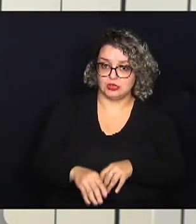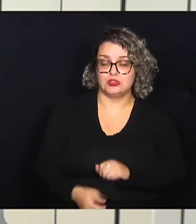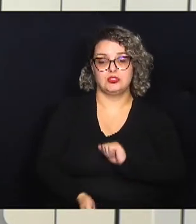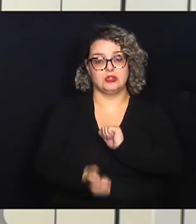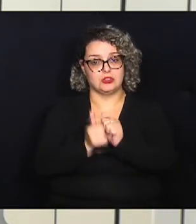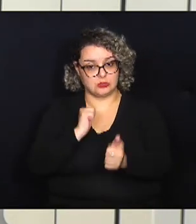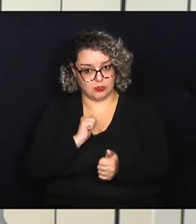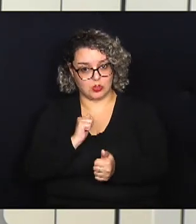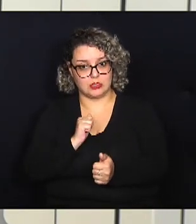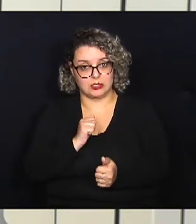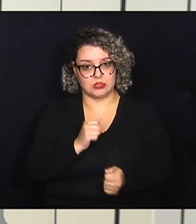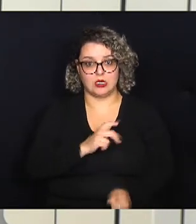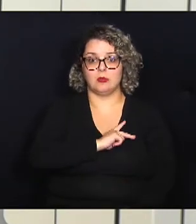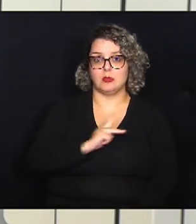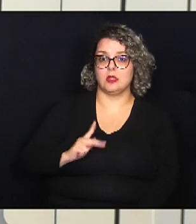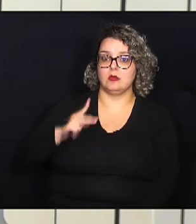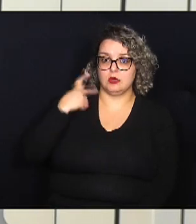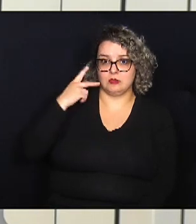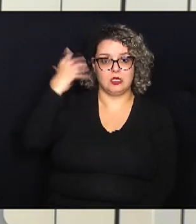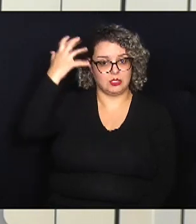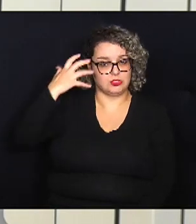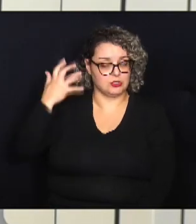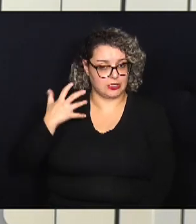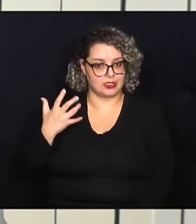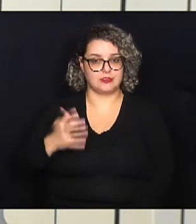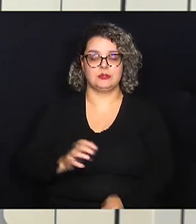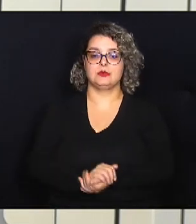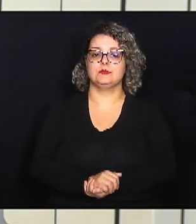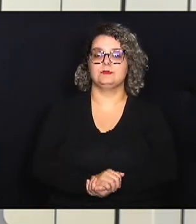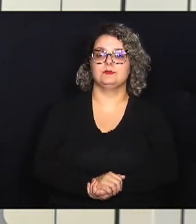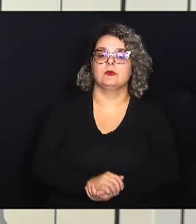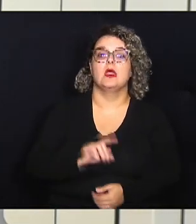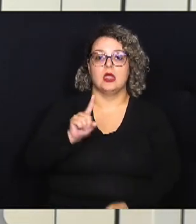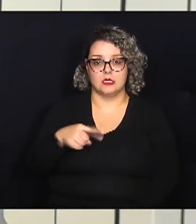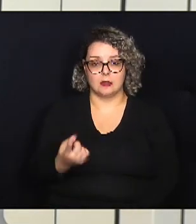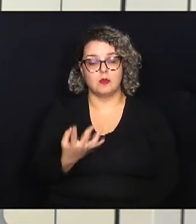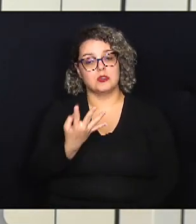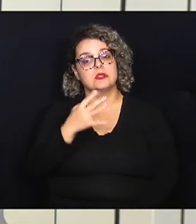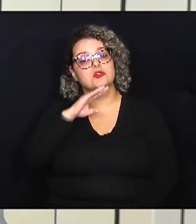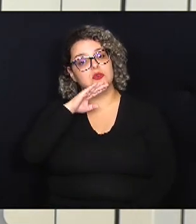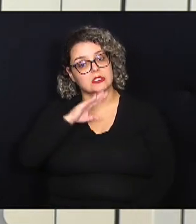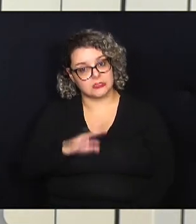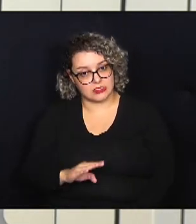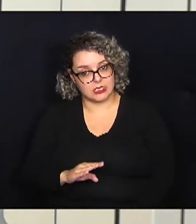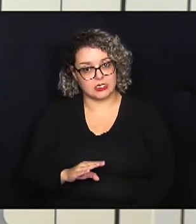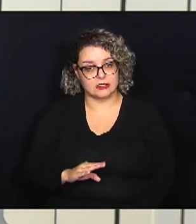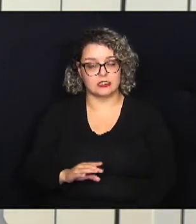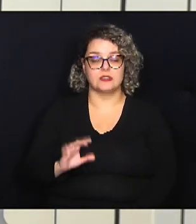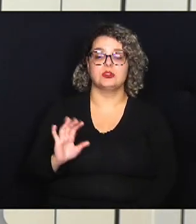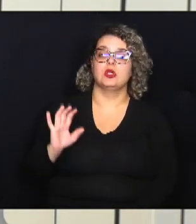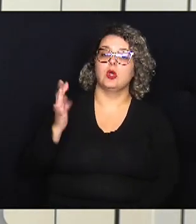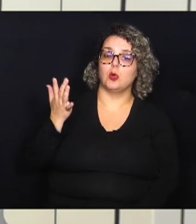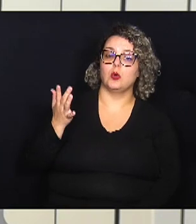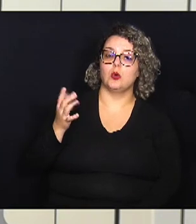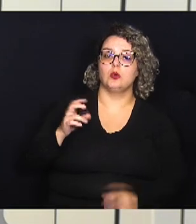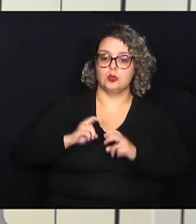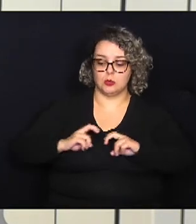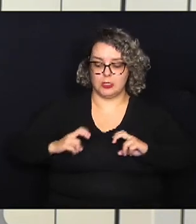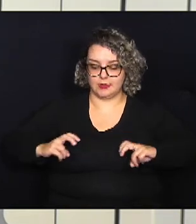Esporte. A presidente é a vereadora Guida Calisto. Em seguida, às 4 horas da tarde, acontece uma roda